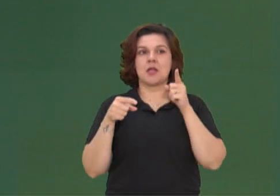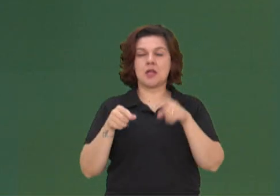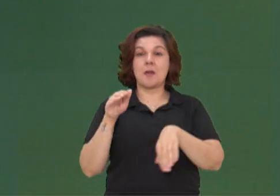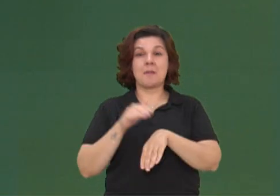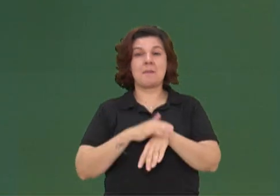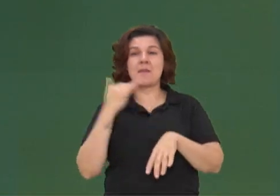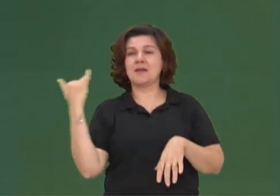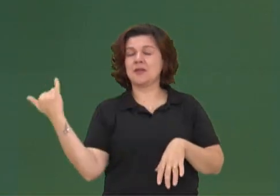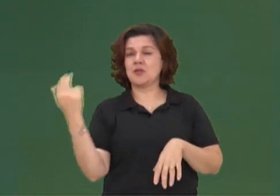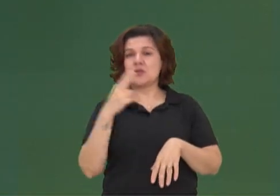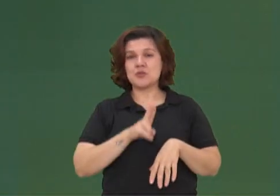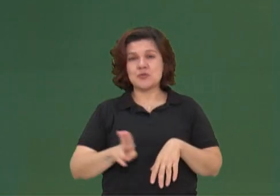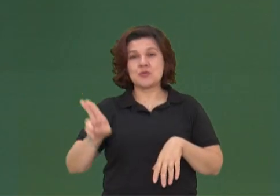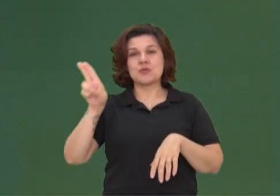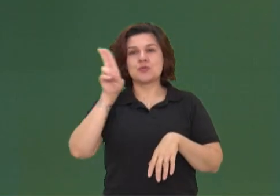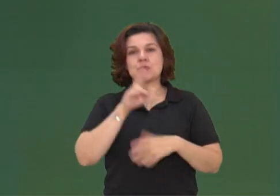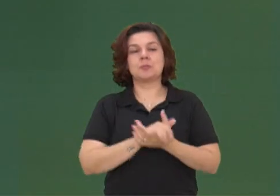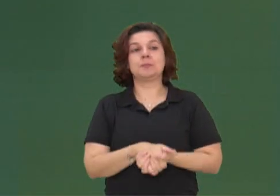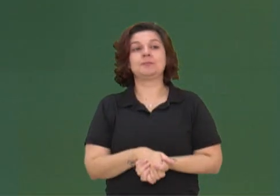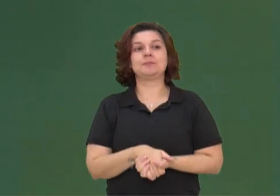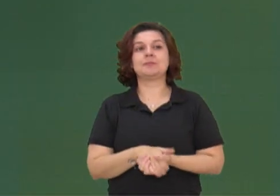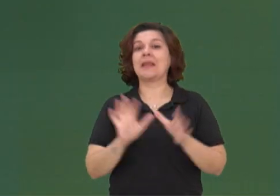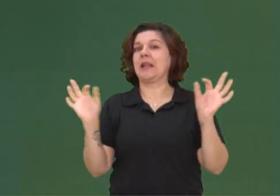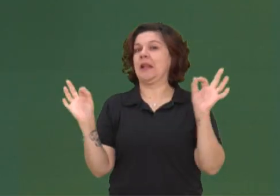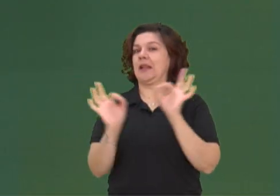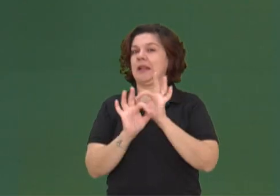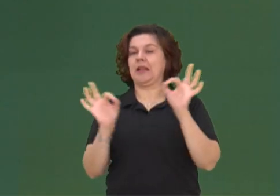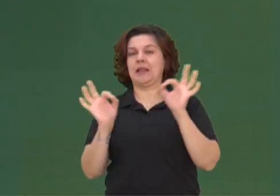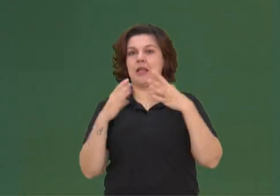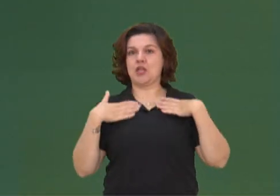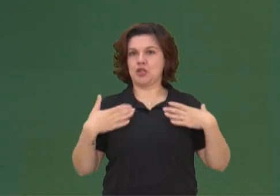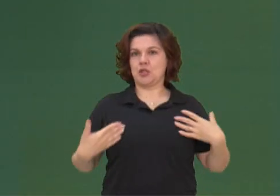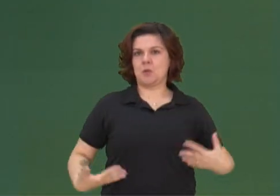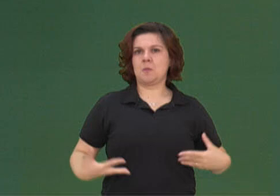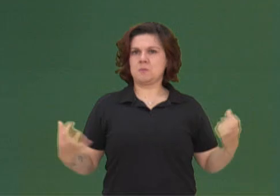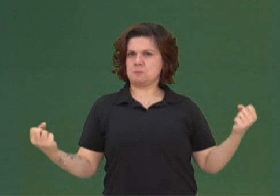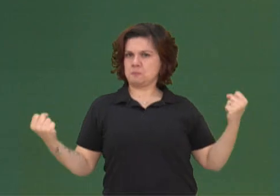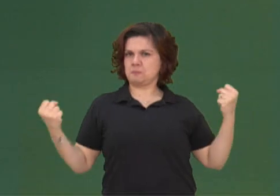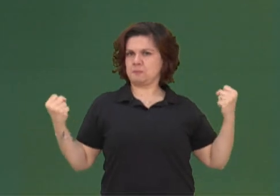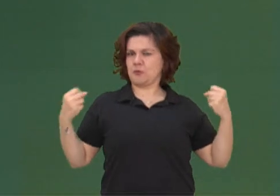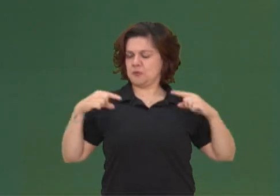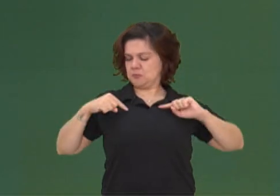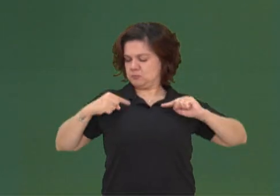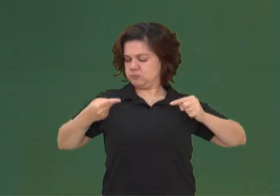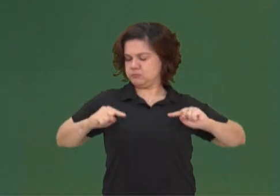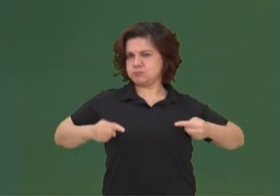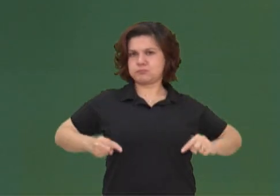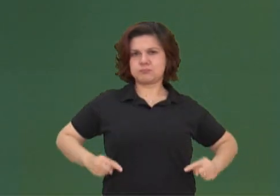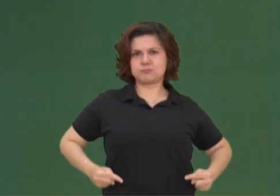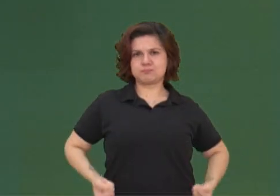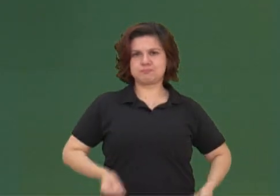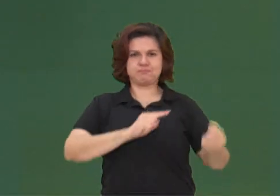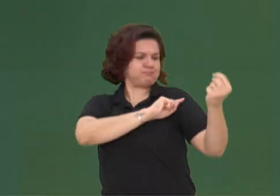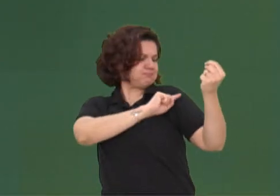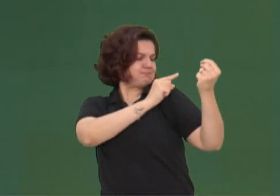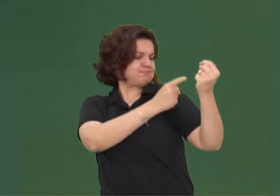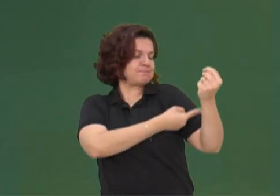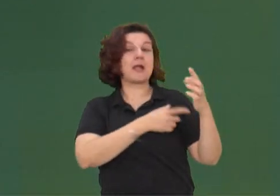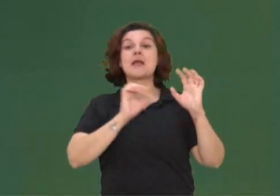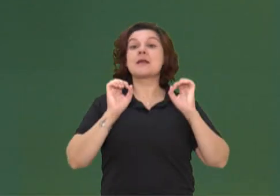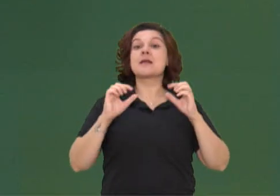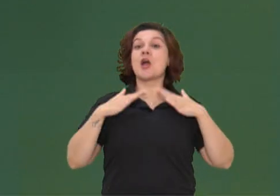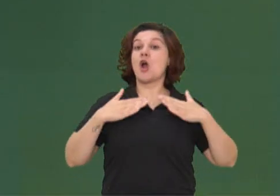bastante utilizados, novamente, é que de nada adianta você ter um corpo forte, com bastante músculo, se esse corpo ali ele não for um